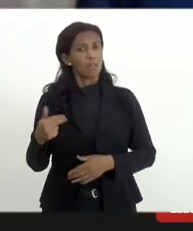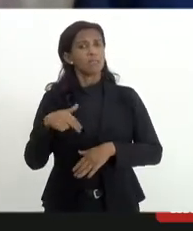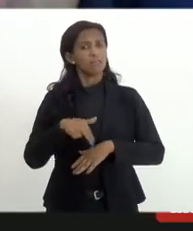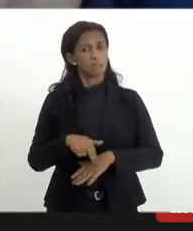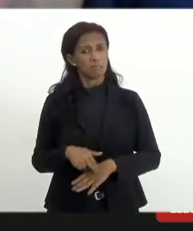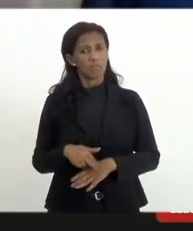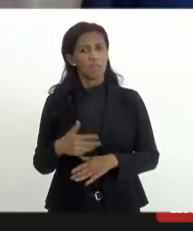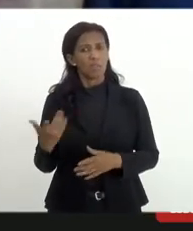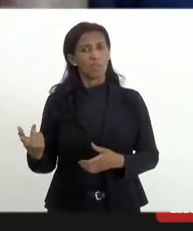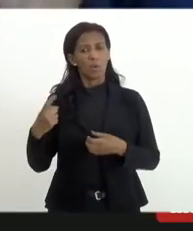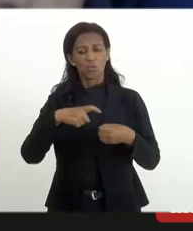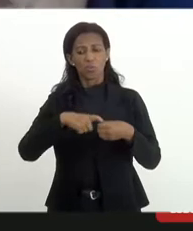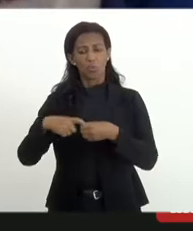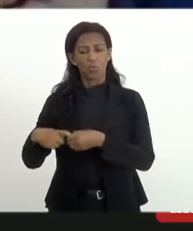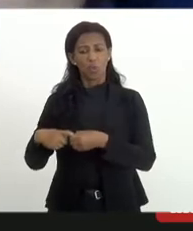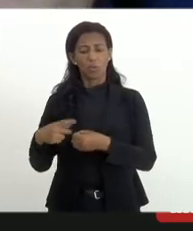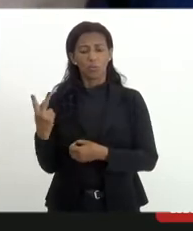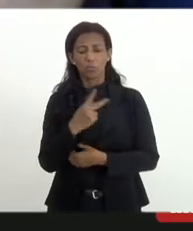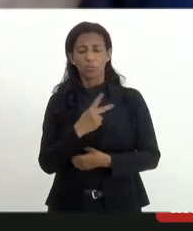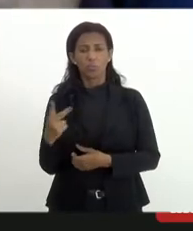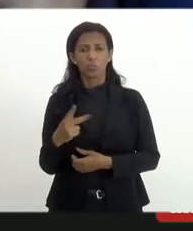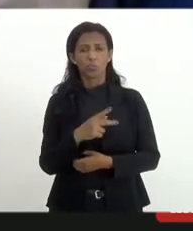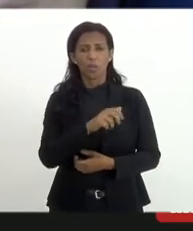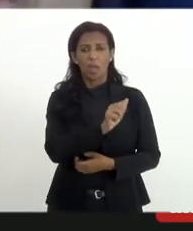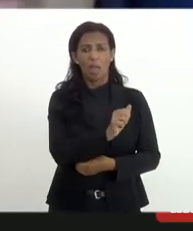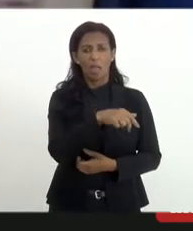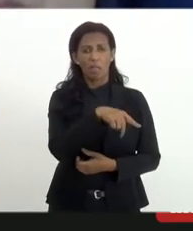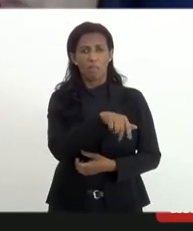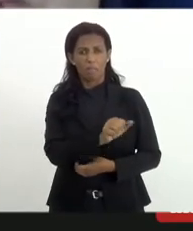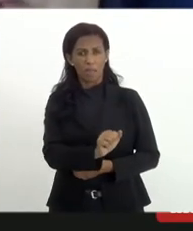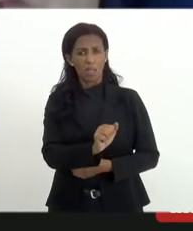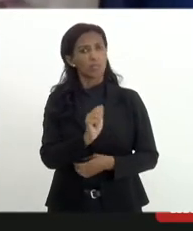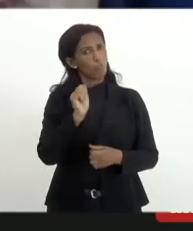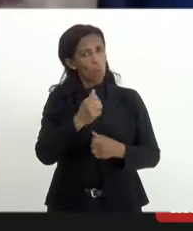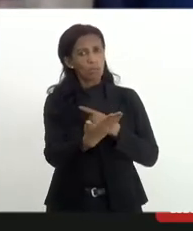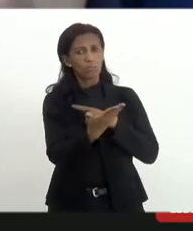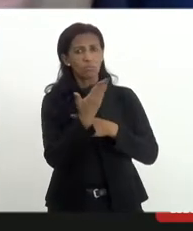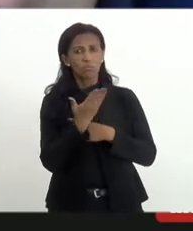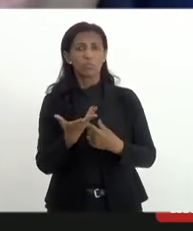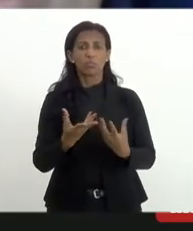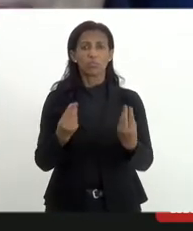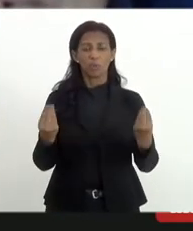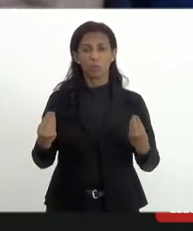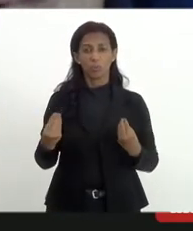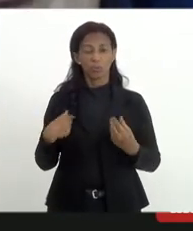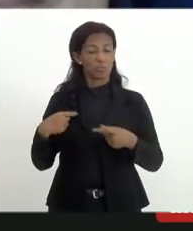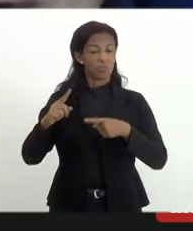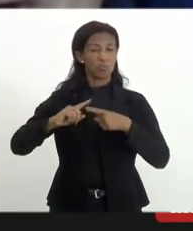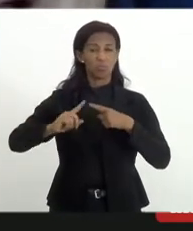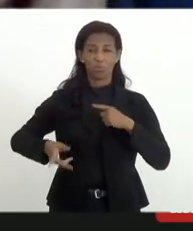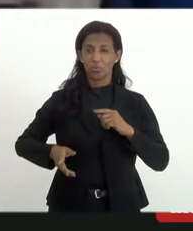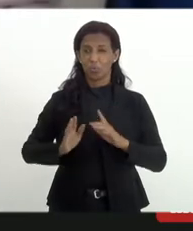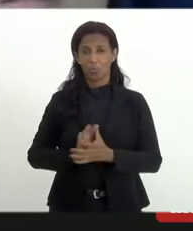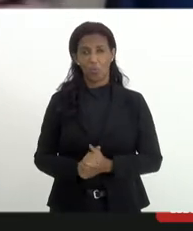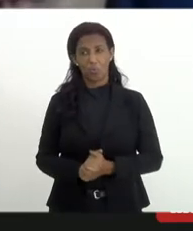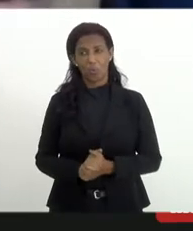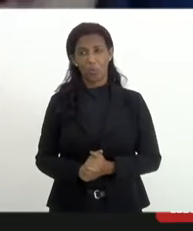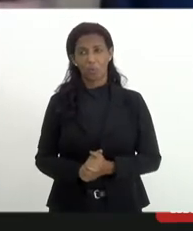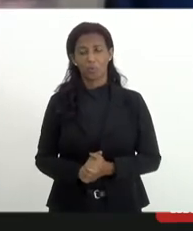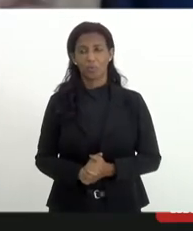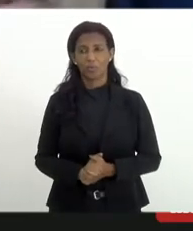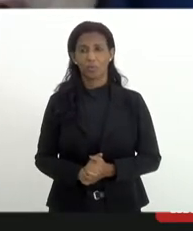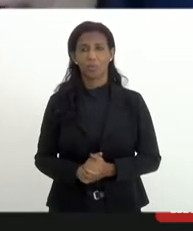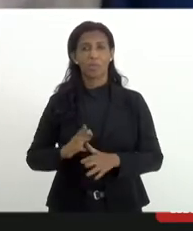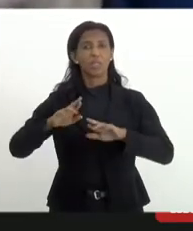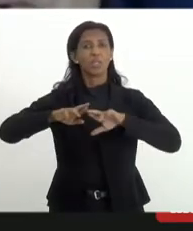que um convênio com os dois MPs, nós podemos ajudar muito. E eu discordo nesse ponto da minha colega. Eu funciono em